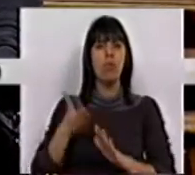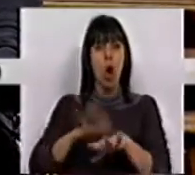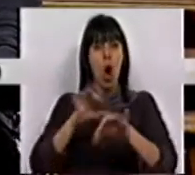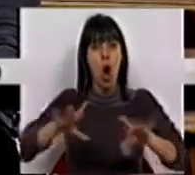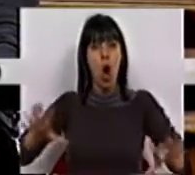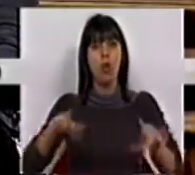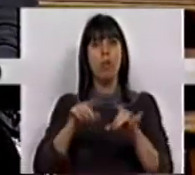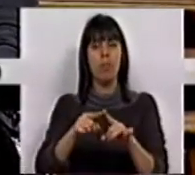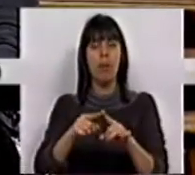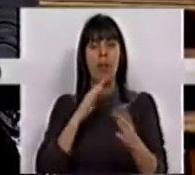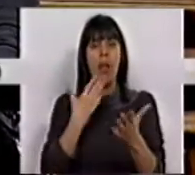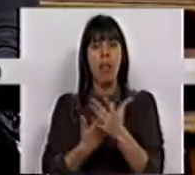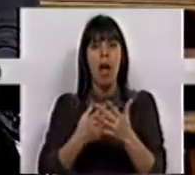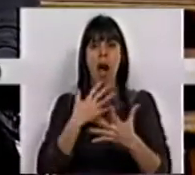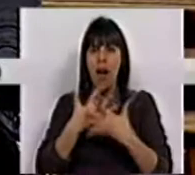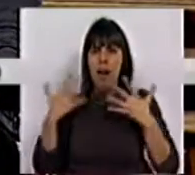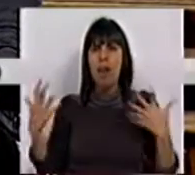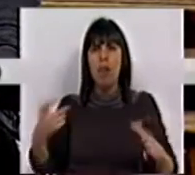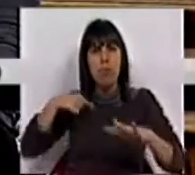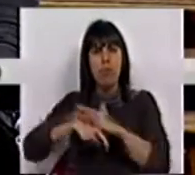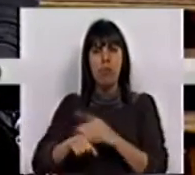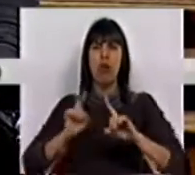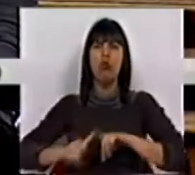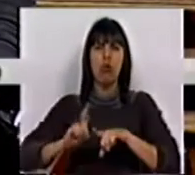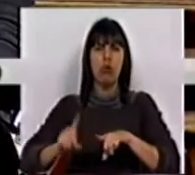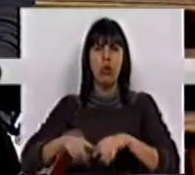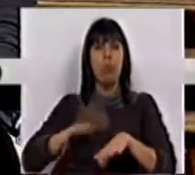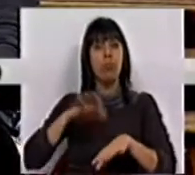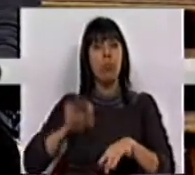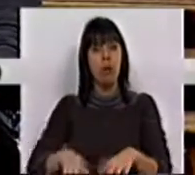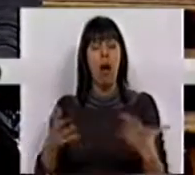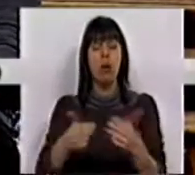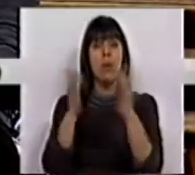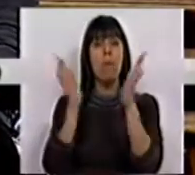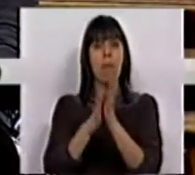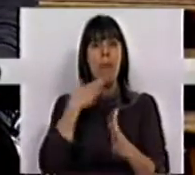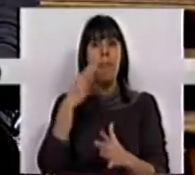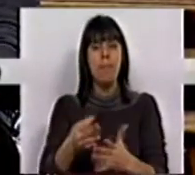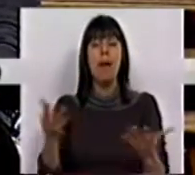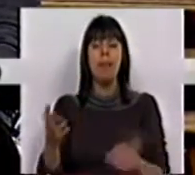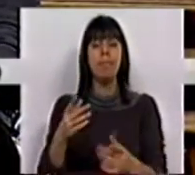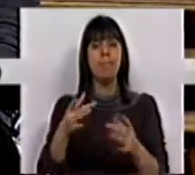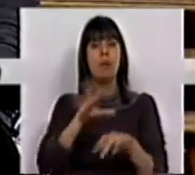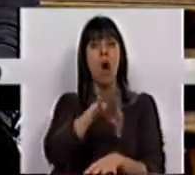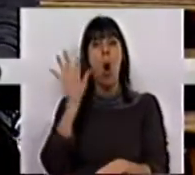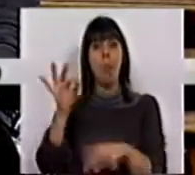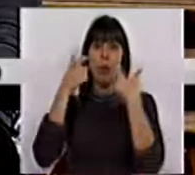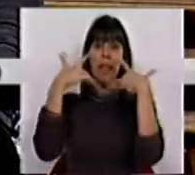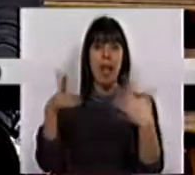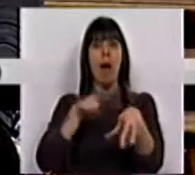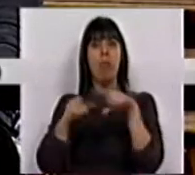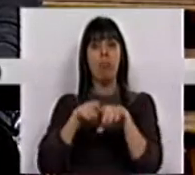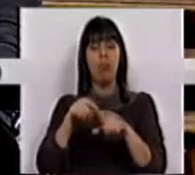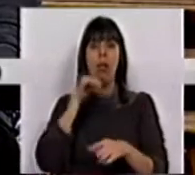urgências hospitalares tem causas profundas e diversificadas, sendo que todas elas infundem nas opções